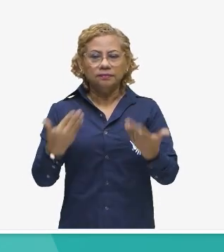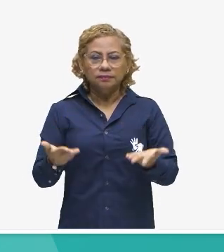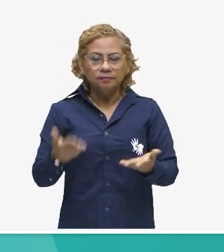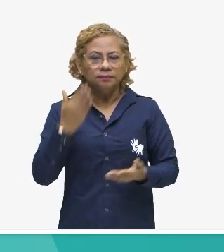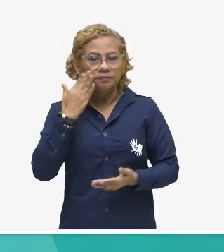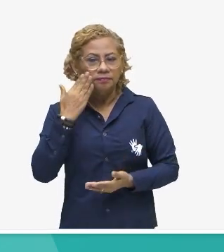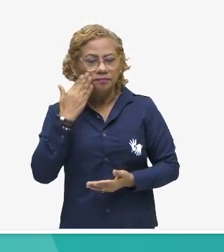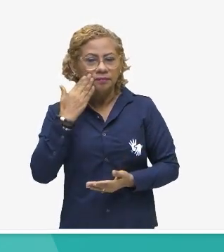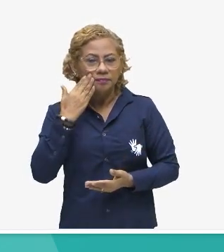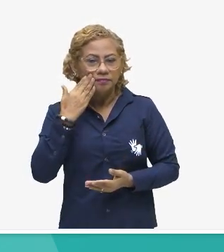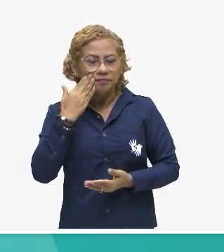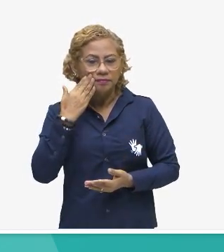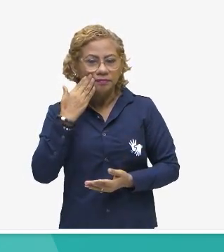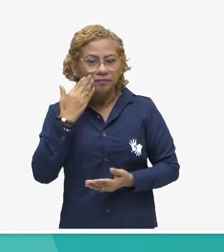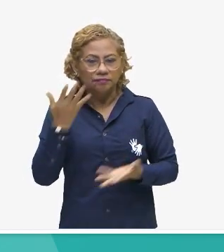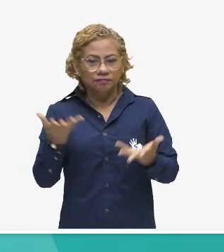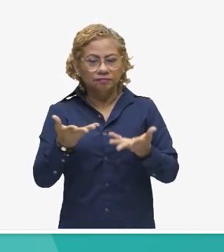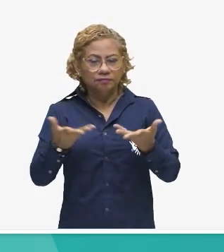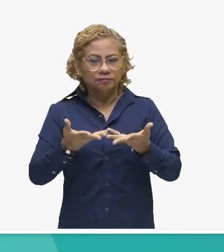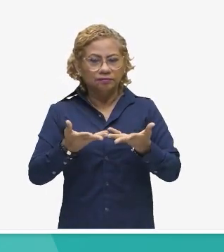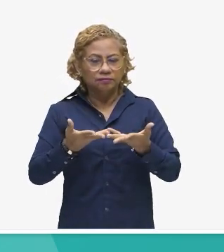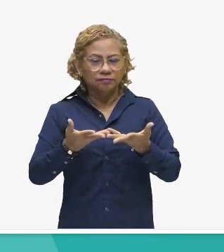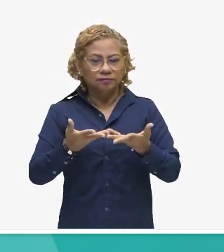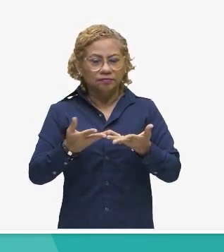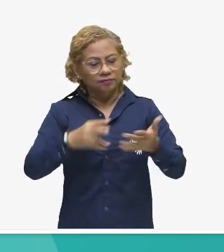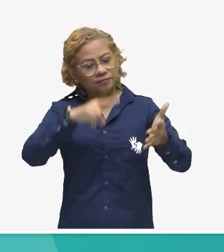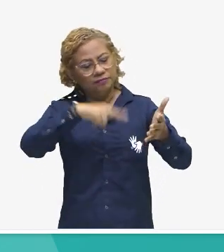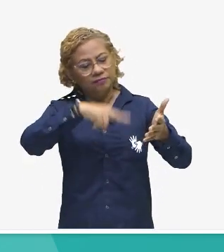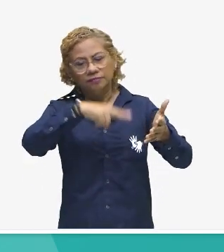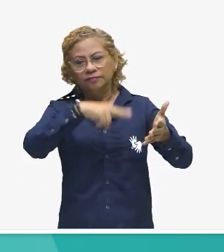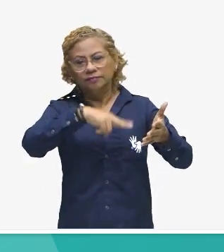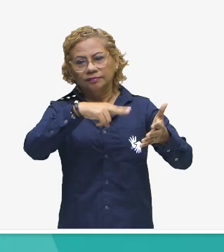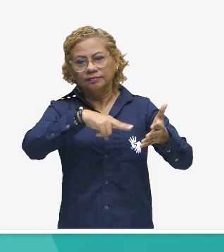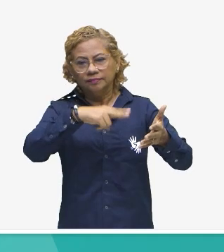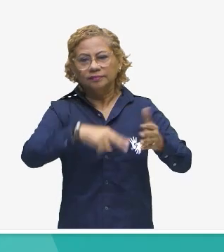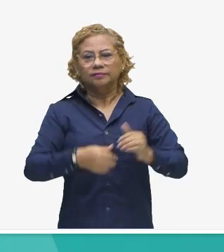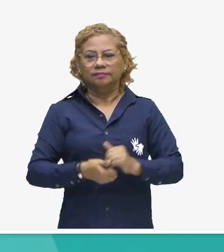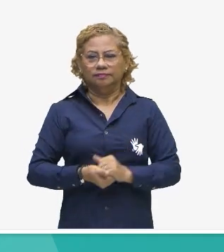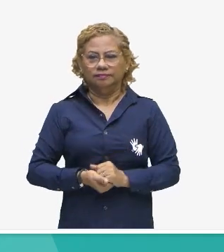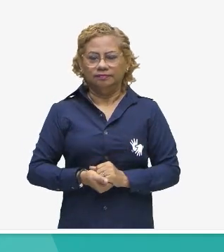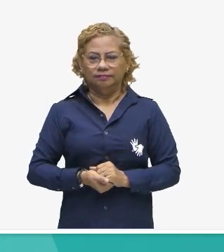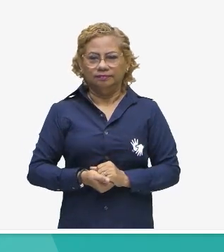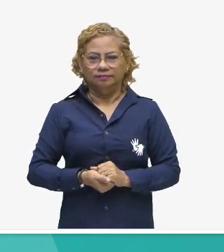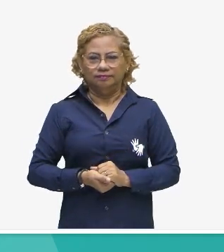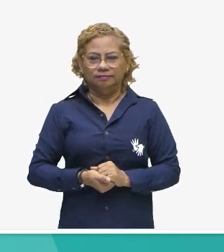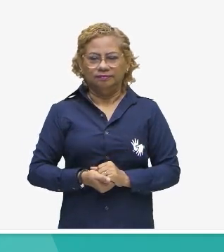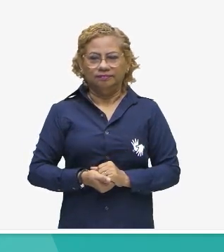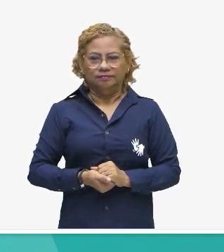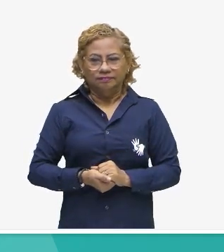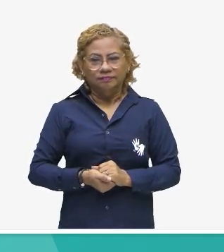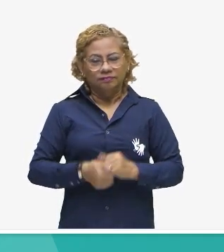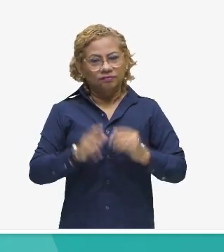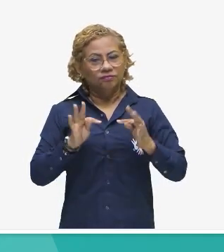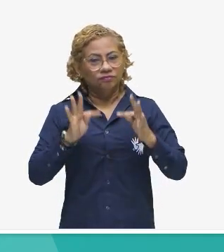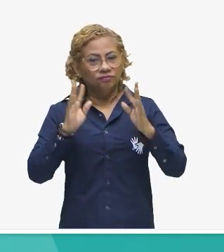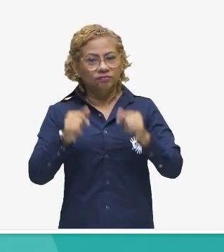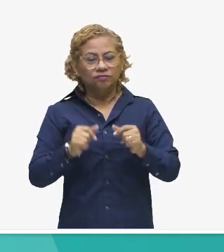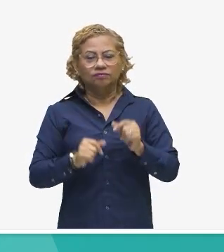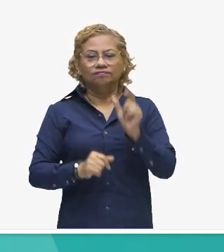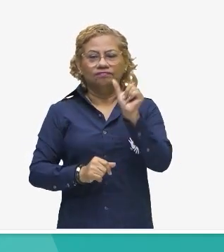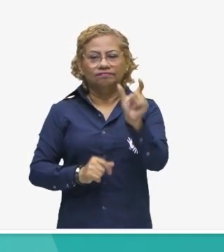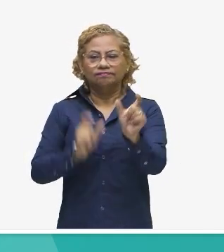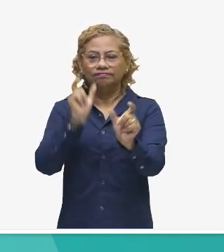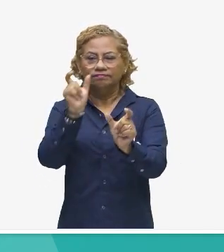vocês acabaram de ler, elas estão no passado. Eu